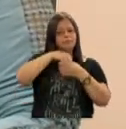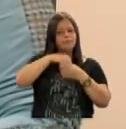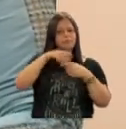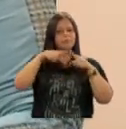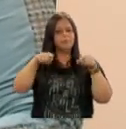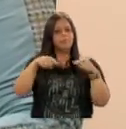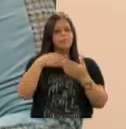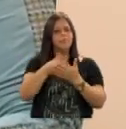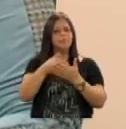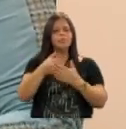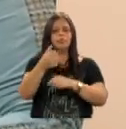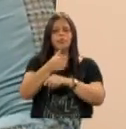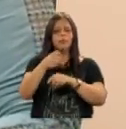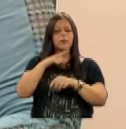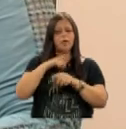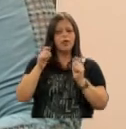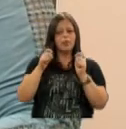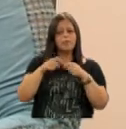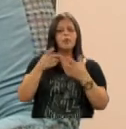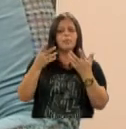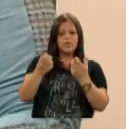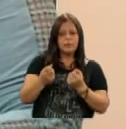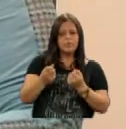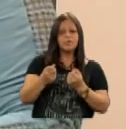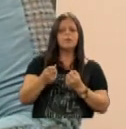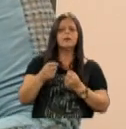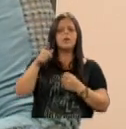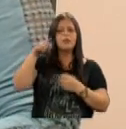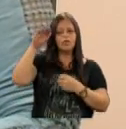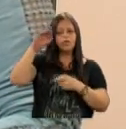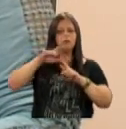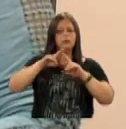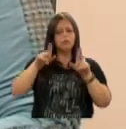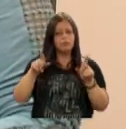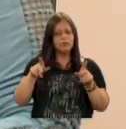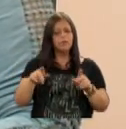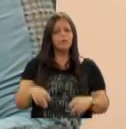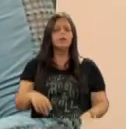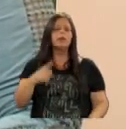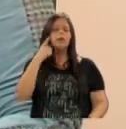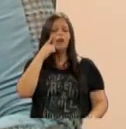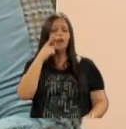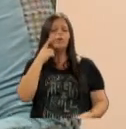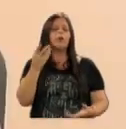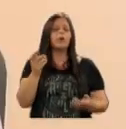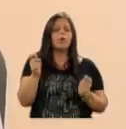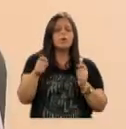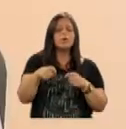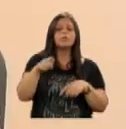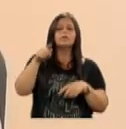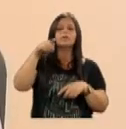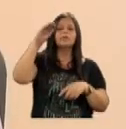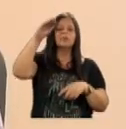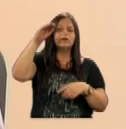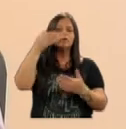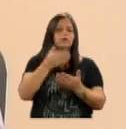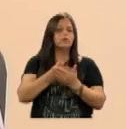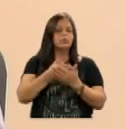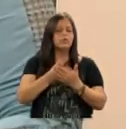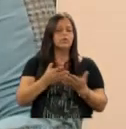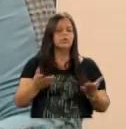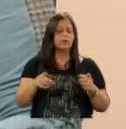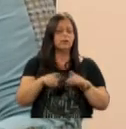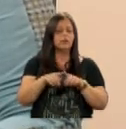escolar é o profissional que está lá é capacitado para aceitar este aluno diferente tem que saber também quais as possibilidades dos estudantes